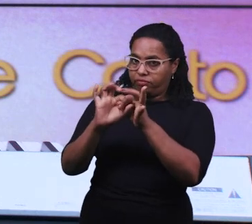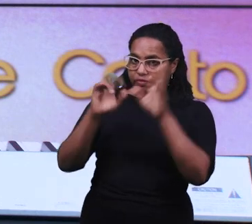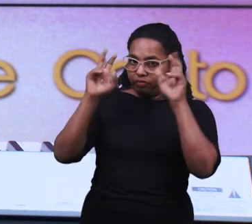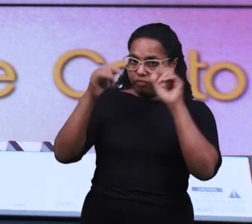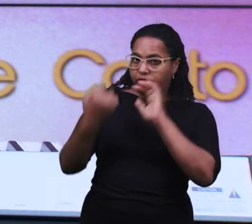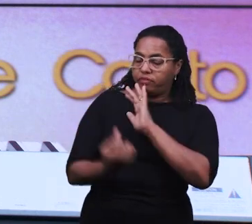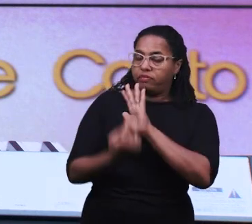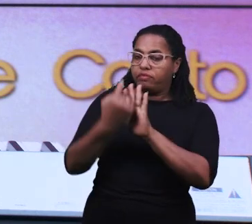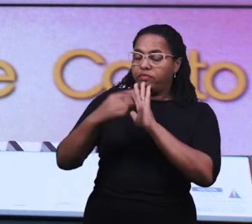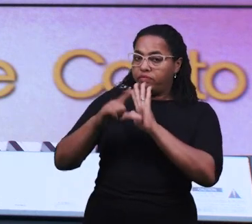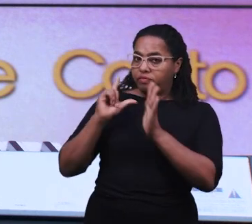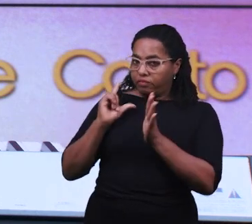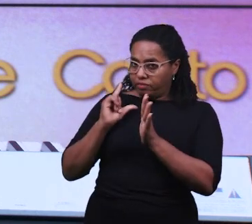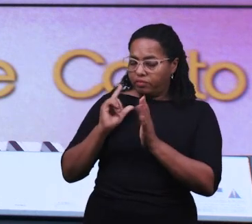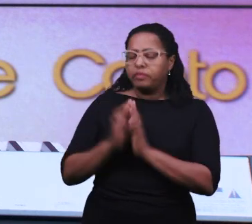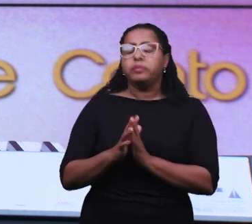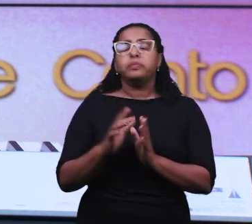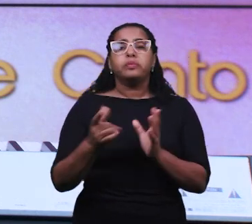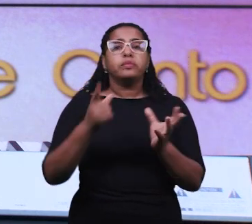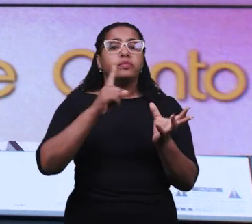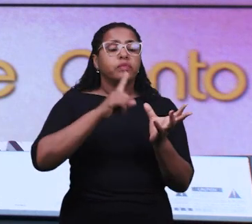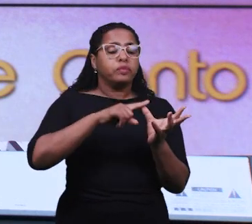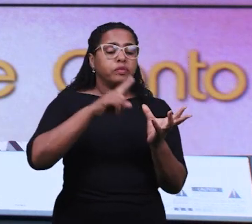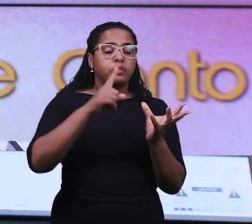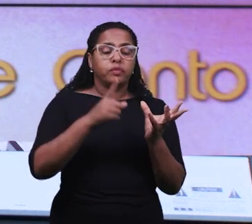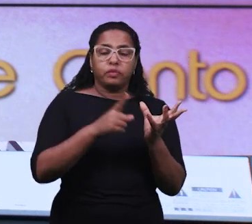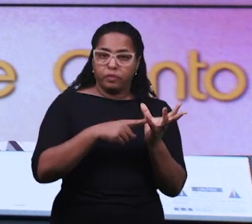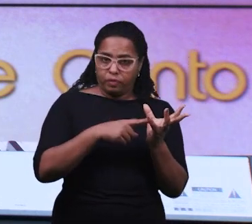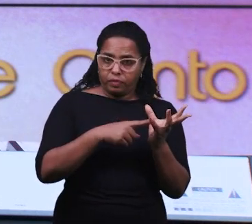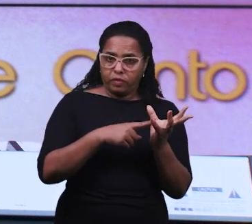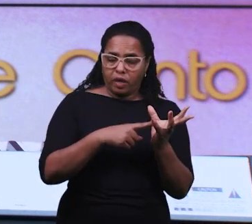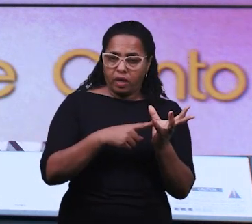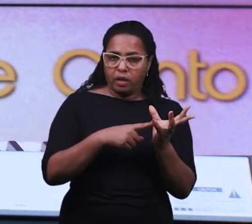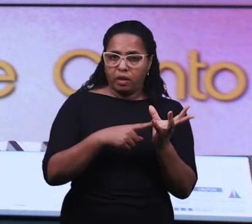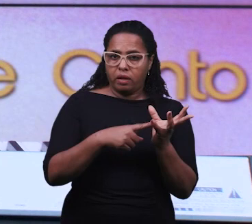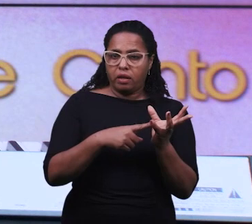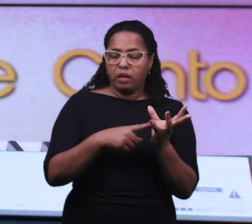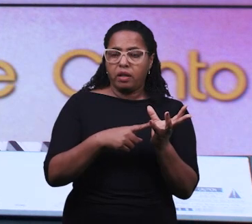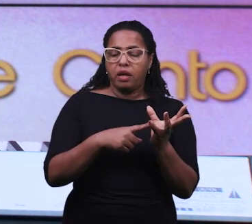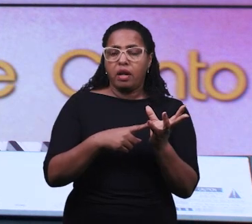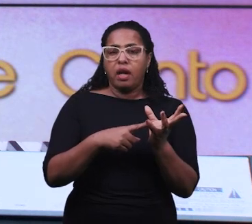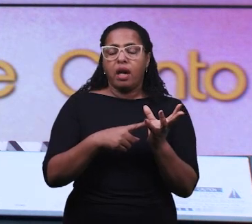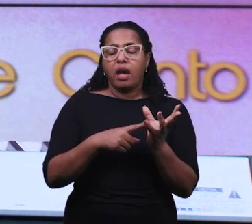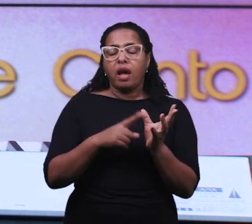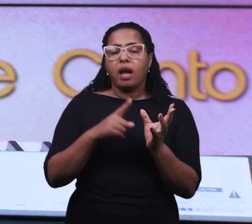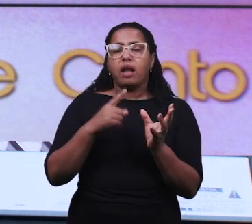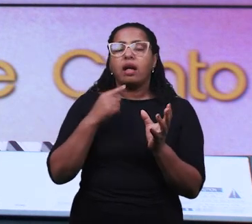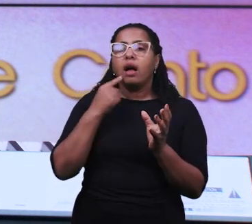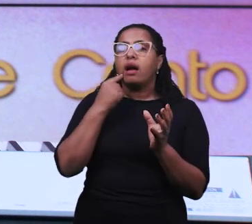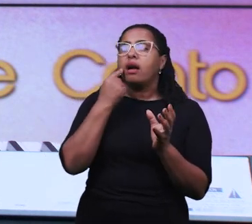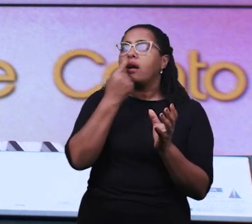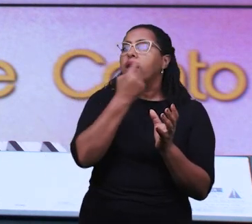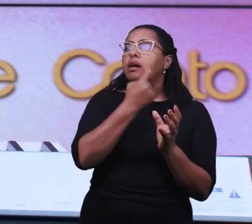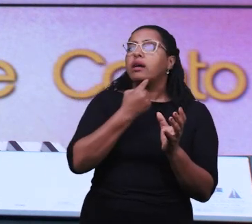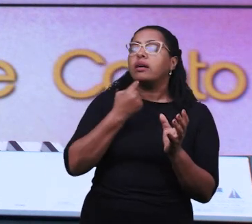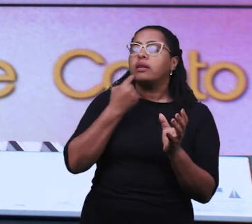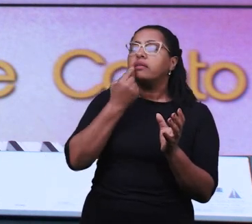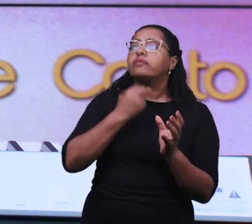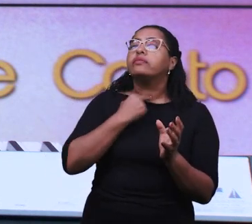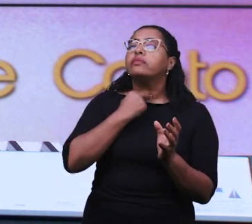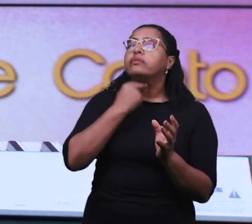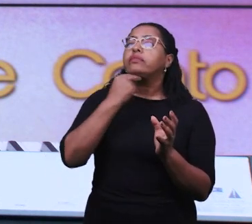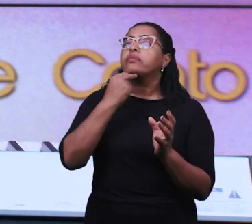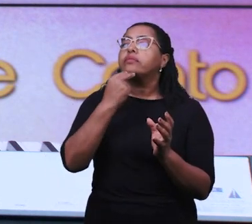que nós vimos, porque as vogais, elas vão se posicionar no nosso trato